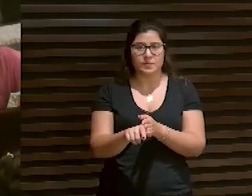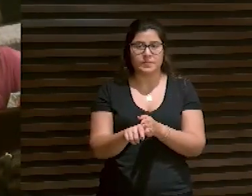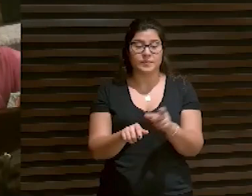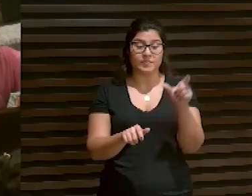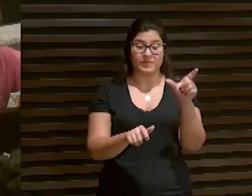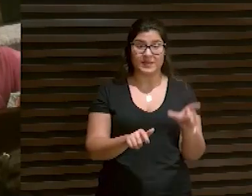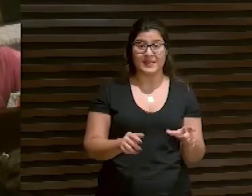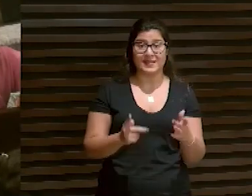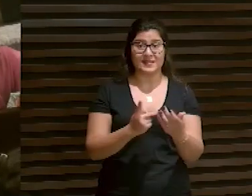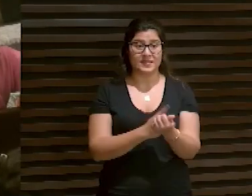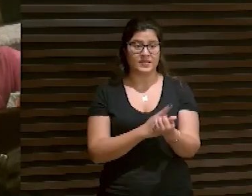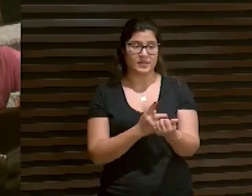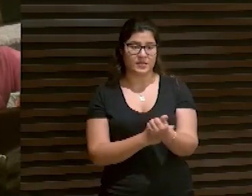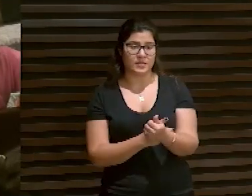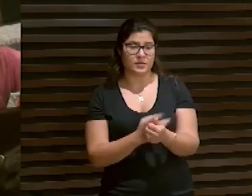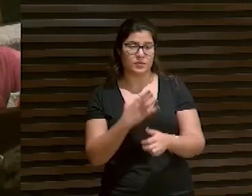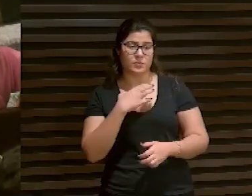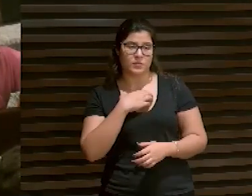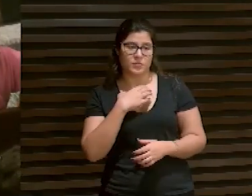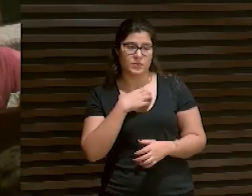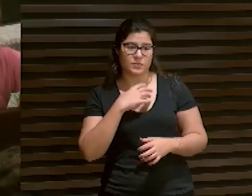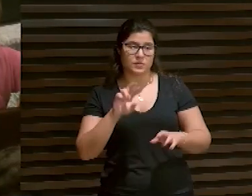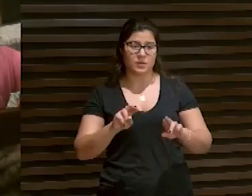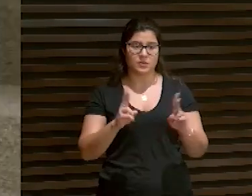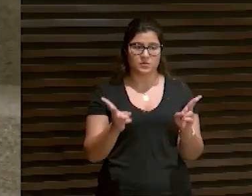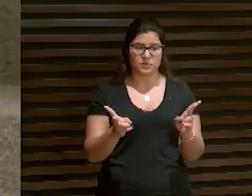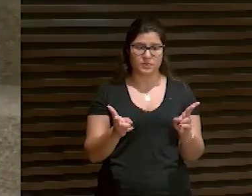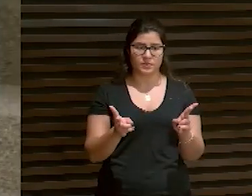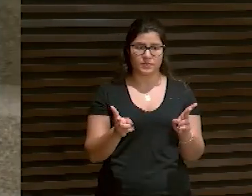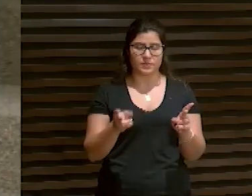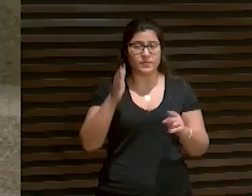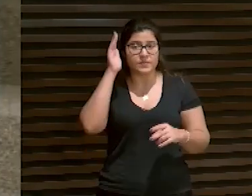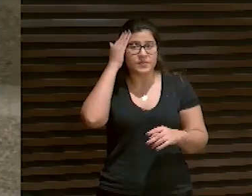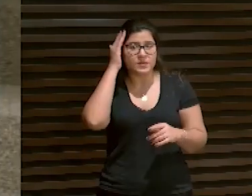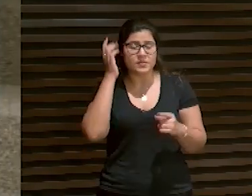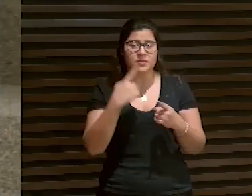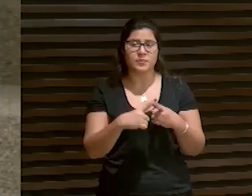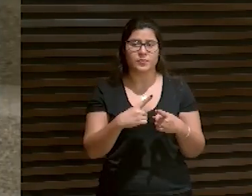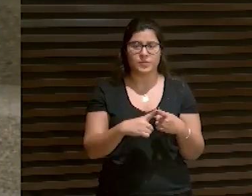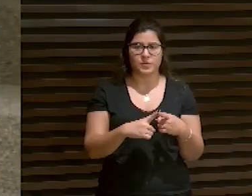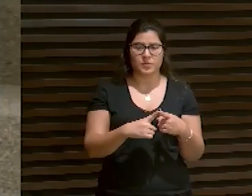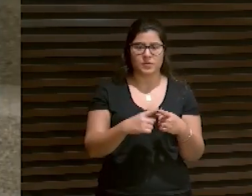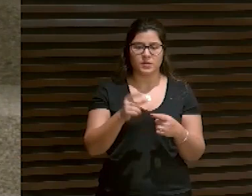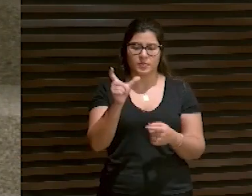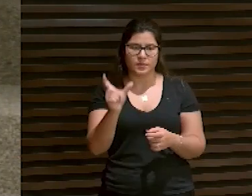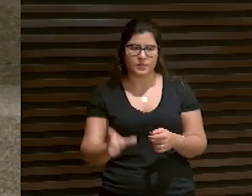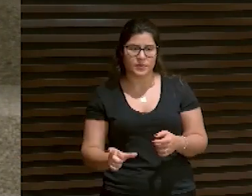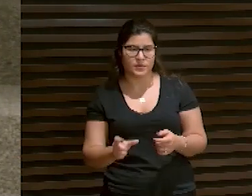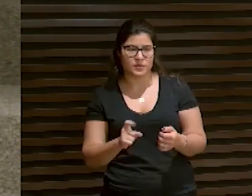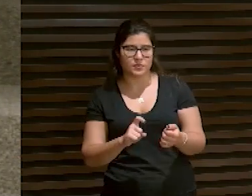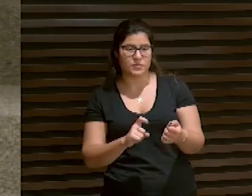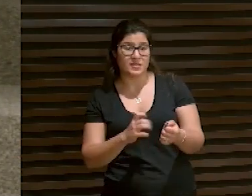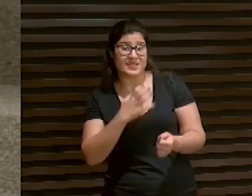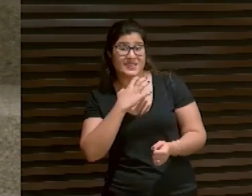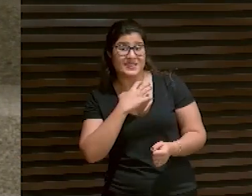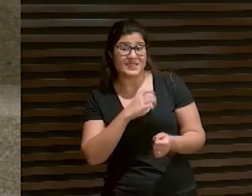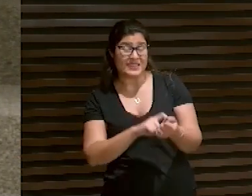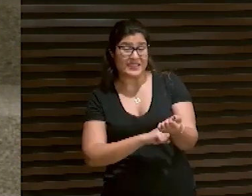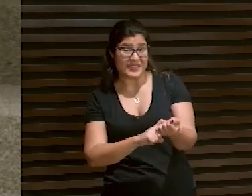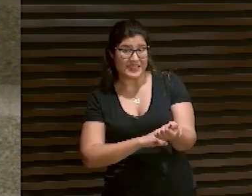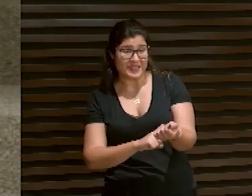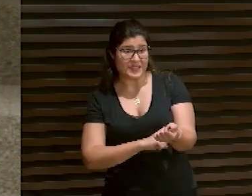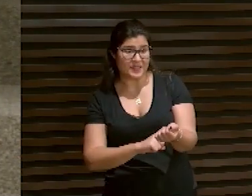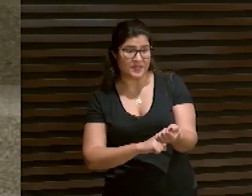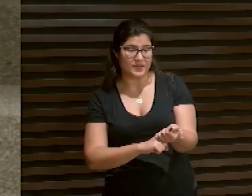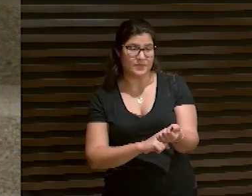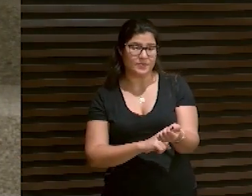motivação diferente. É uma motivação de realmente entender o porquê o outro está irado, porque ele está com compaixão. Ele